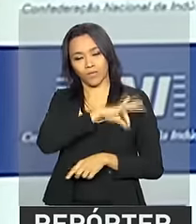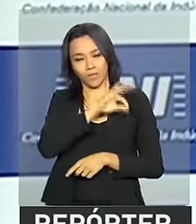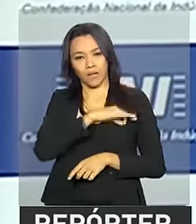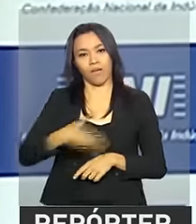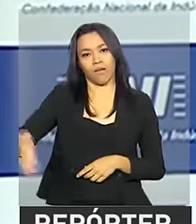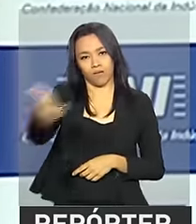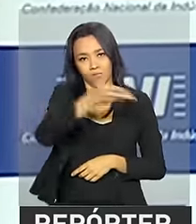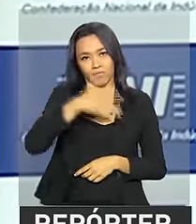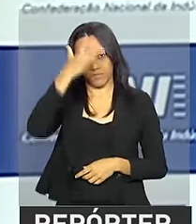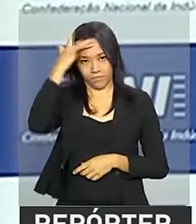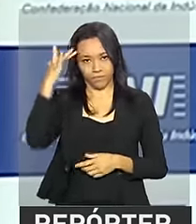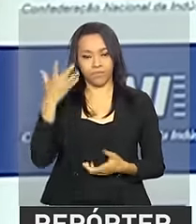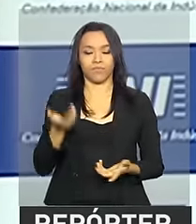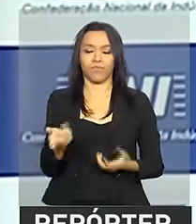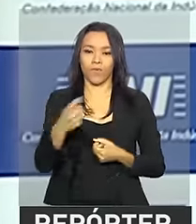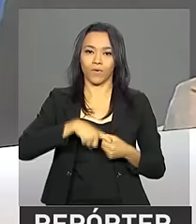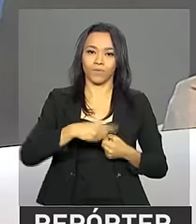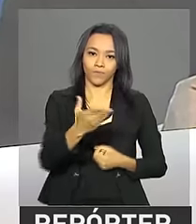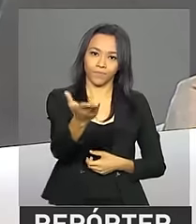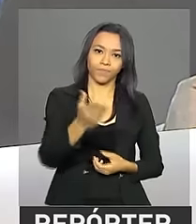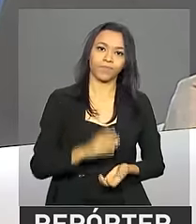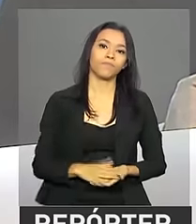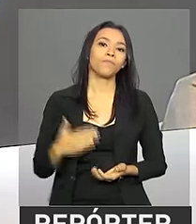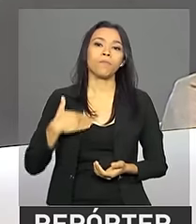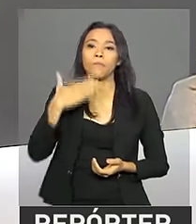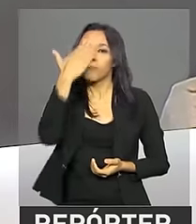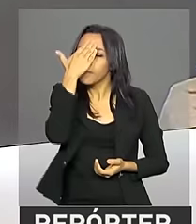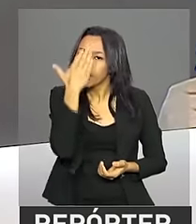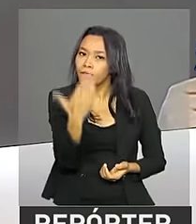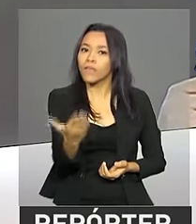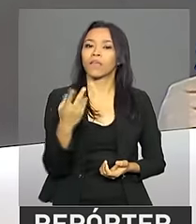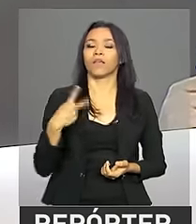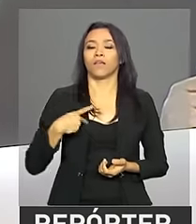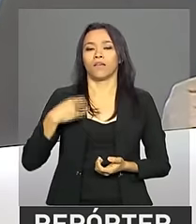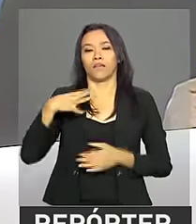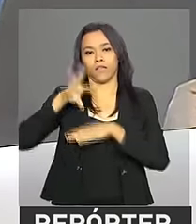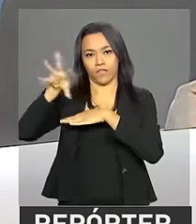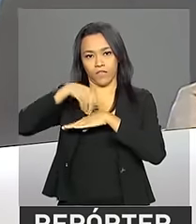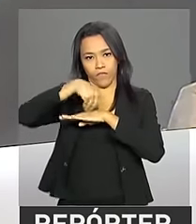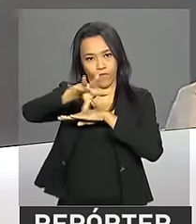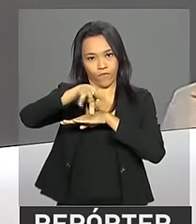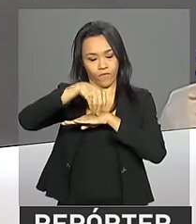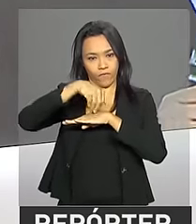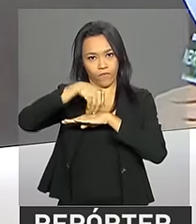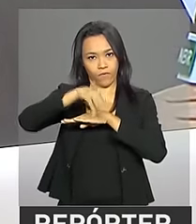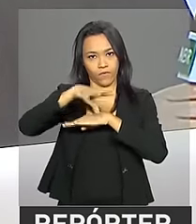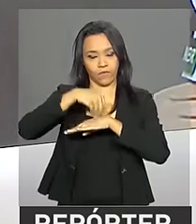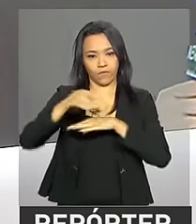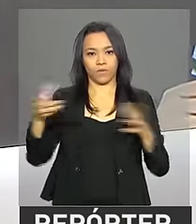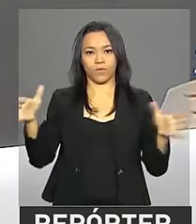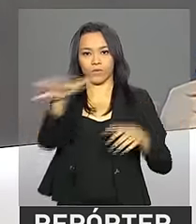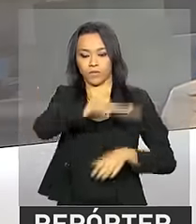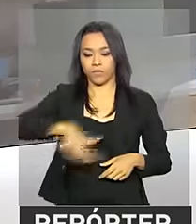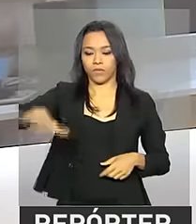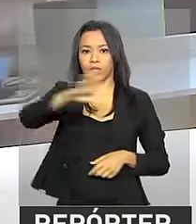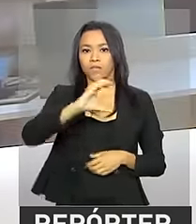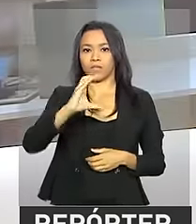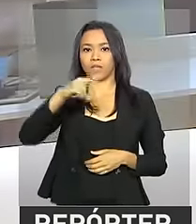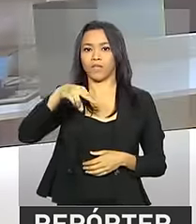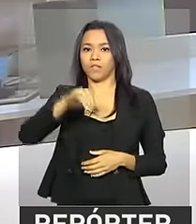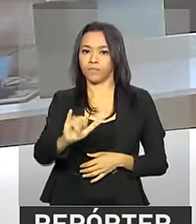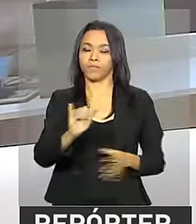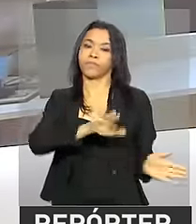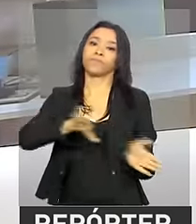brasileiros. Leandro, volto com você. Obrigado, João Pedro, pelas suas informações aí da CNI. E olha, em setembro